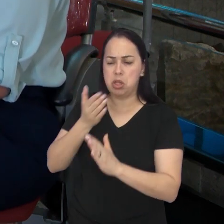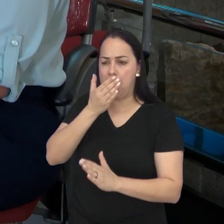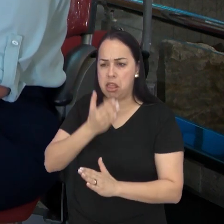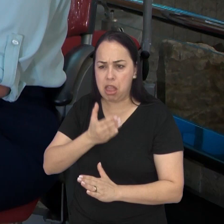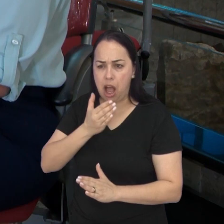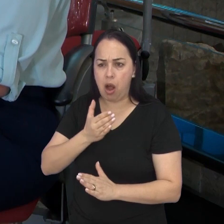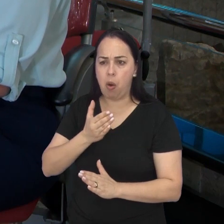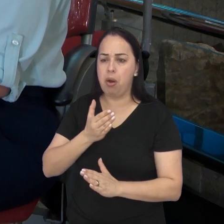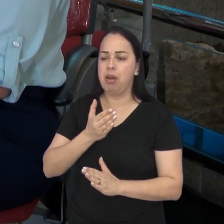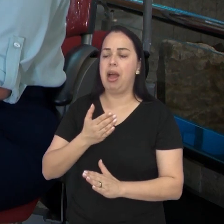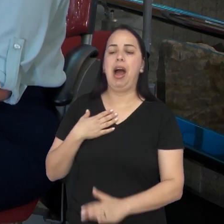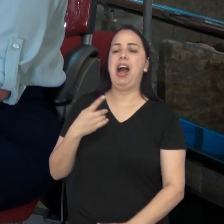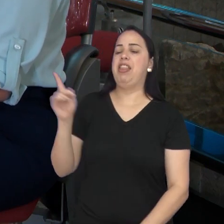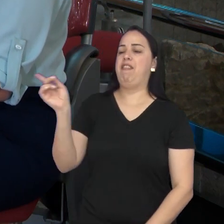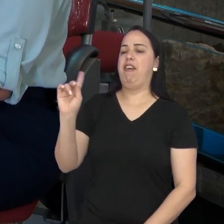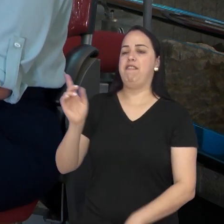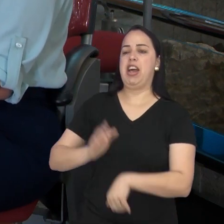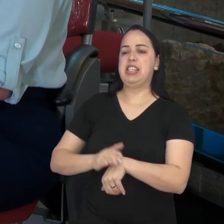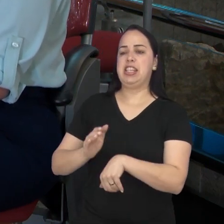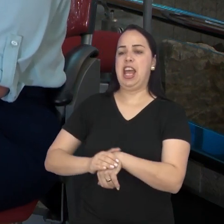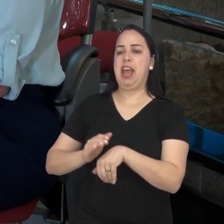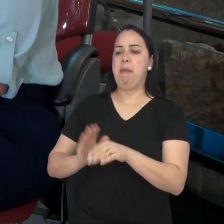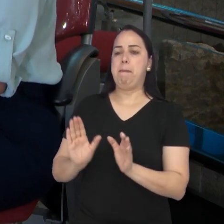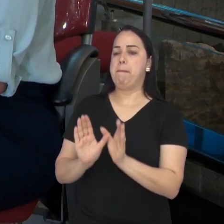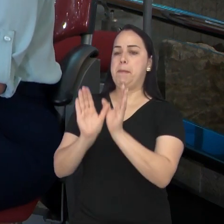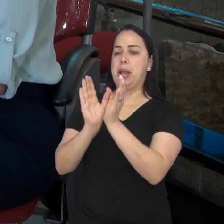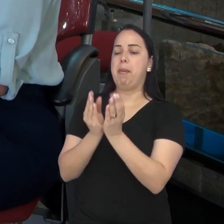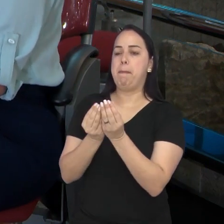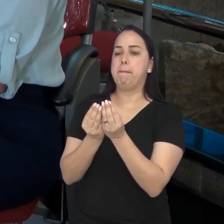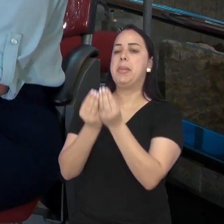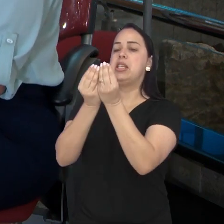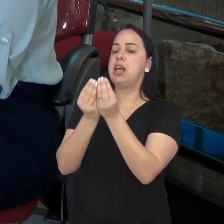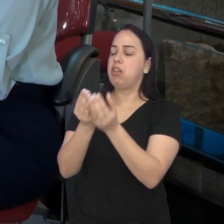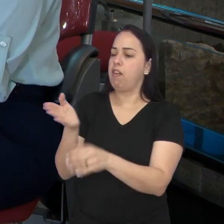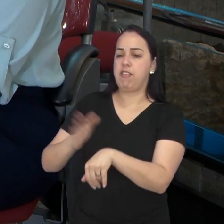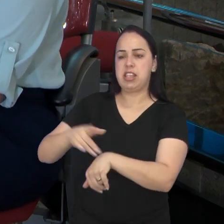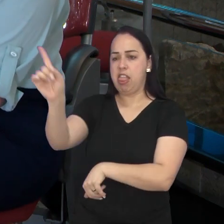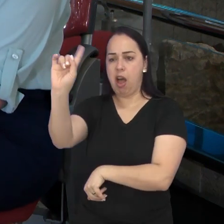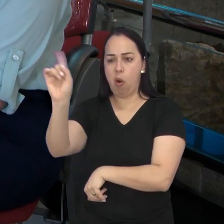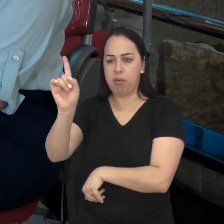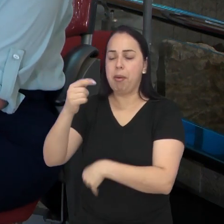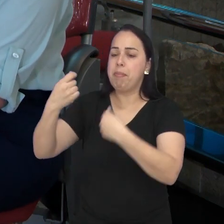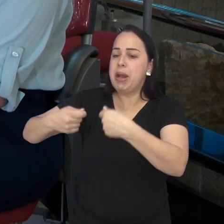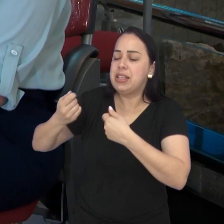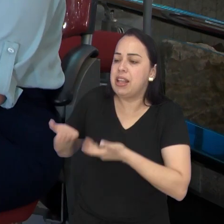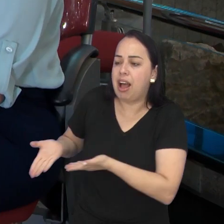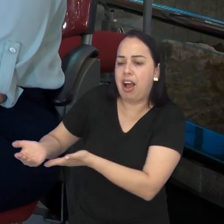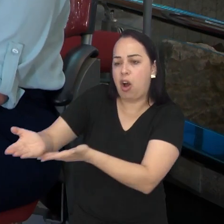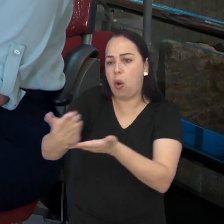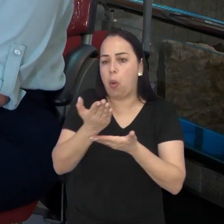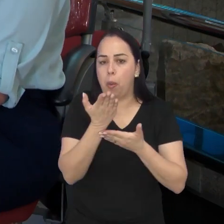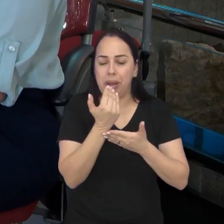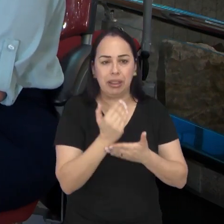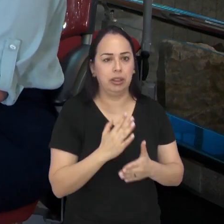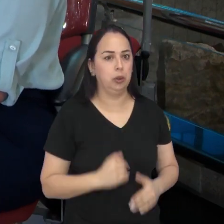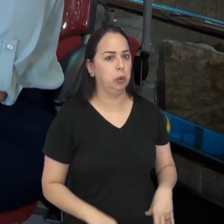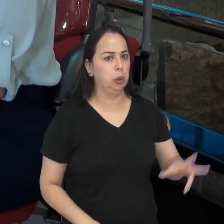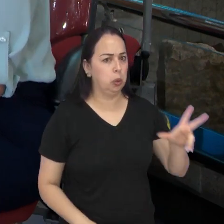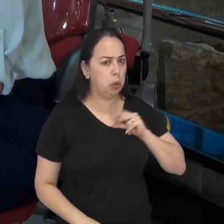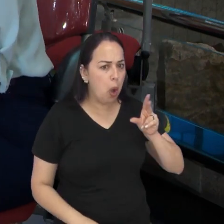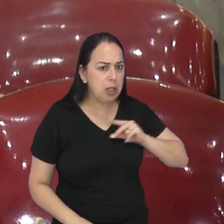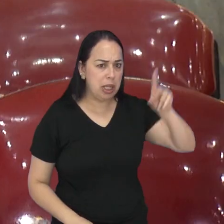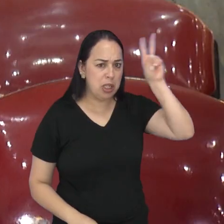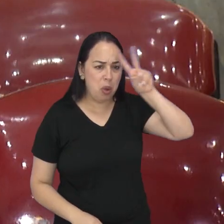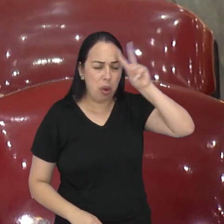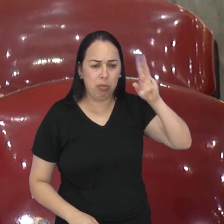Natal para uma comunidade. Existe isso também, né? De cutucar as pessoas. Eu quero saber sobre isso. Agora você foi lá no fundo do